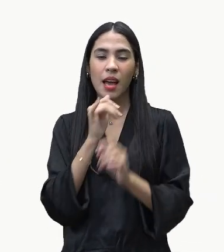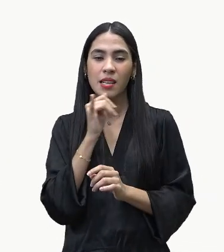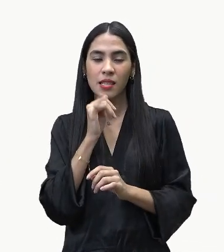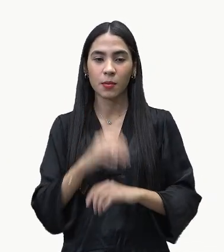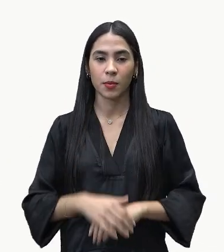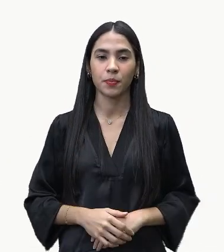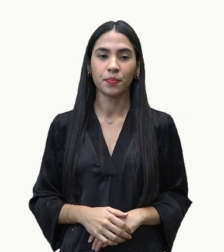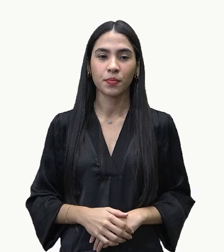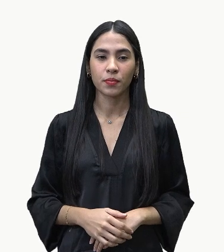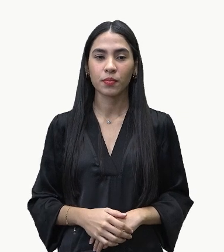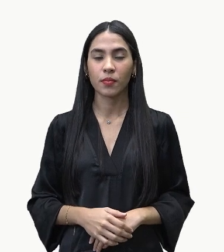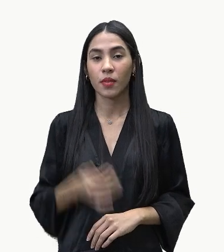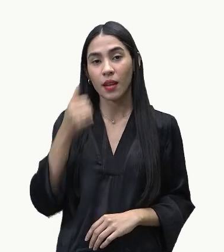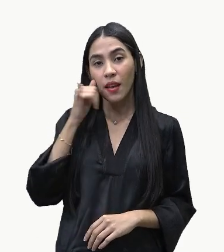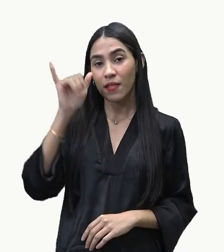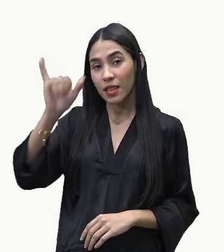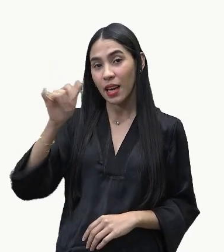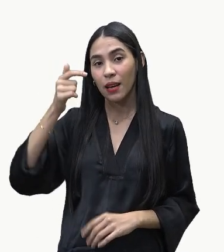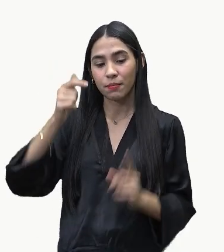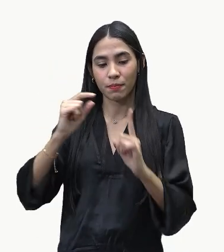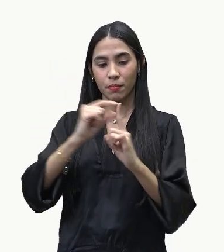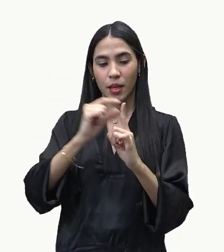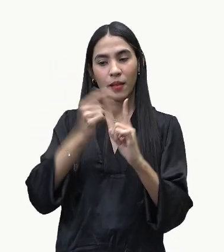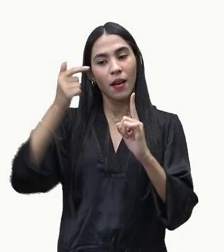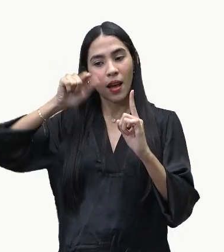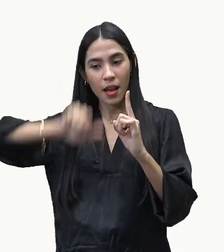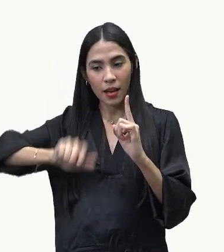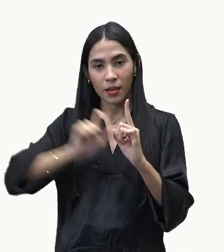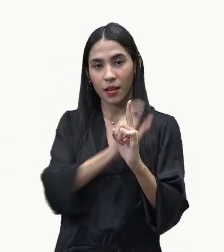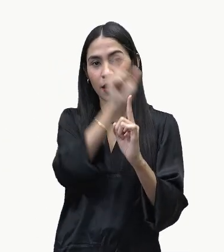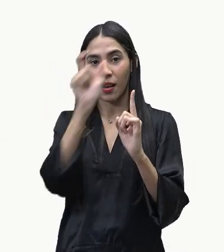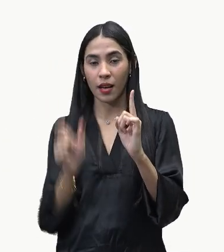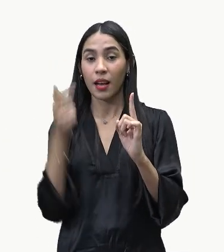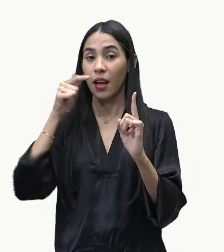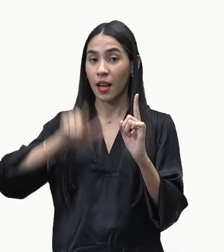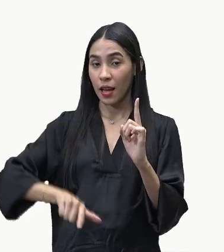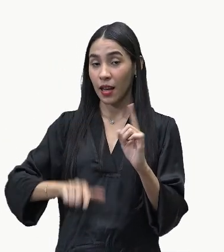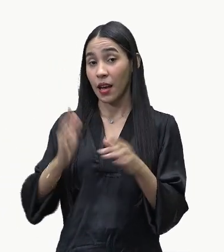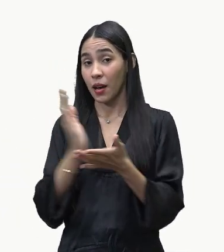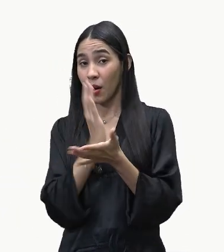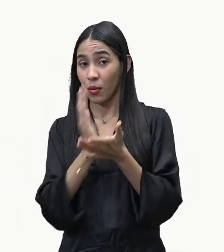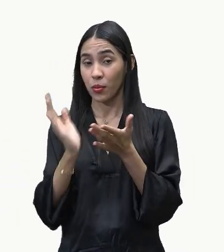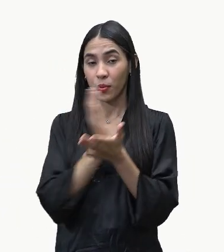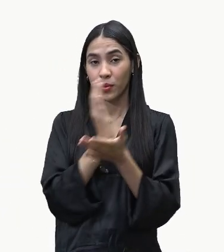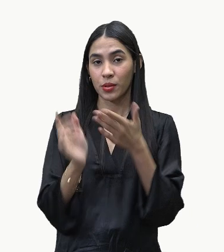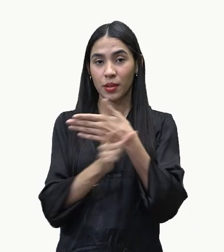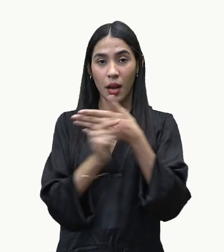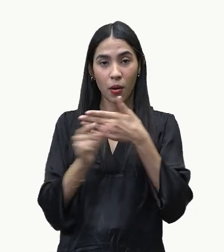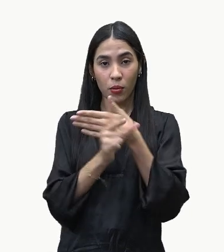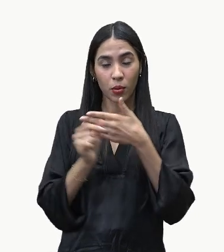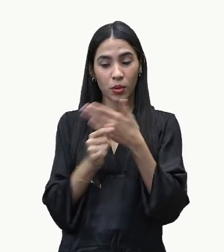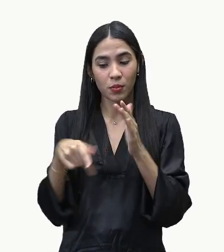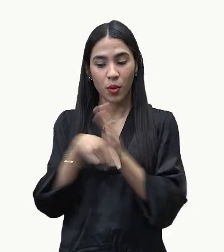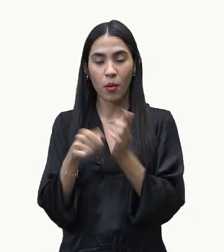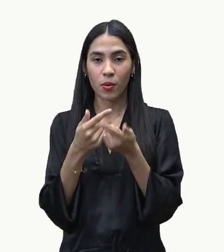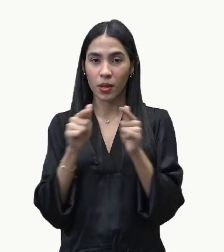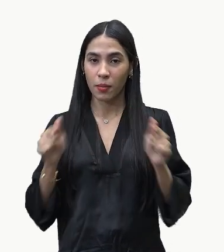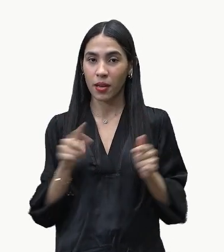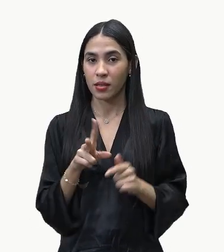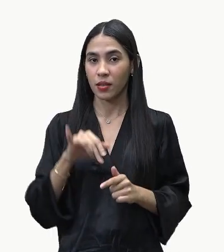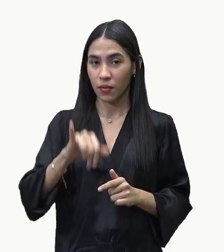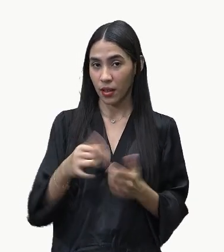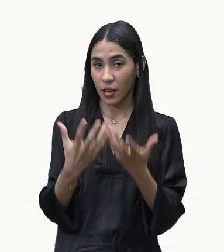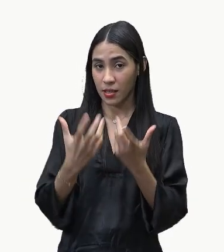quisesse evitar uma repetição, né? Alguns gramáticos vão considerar que